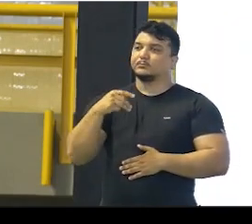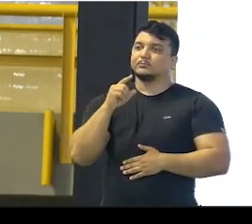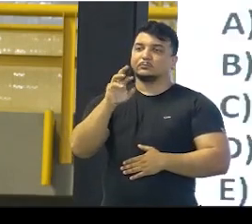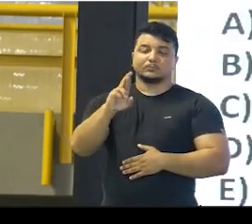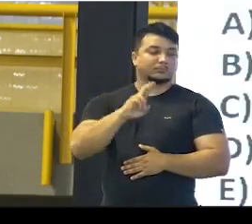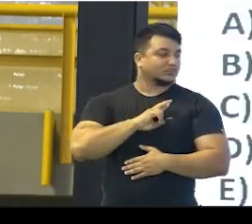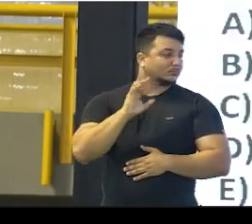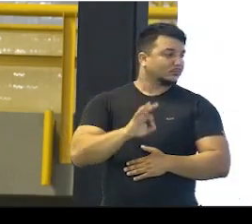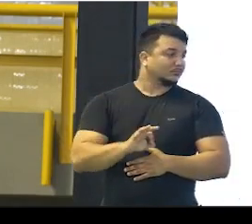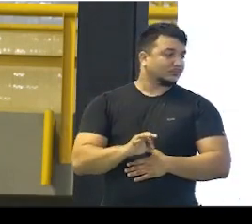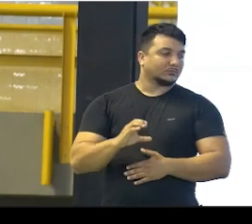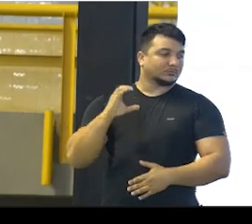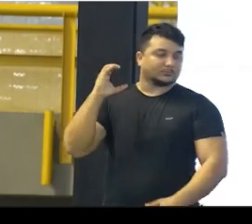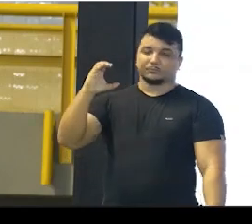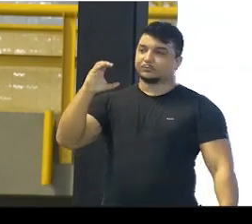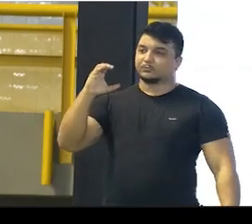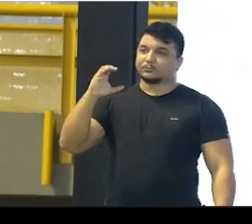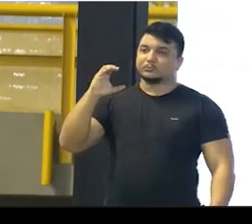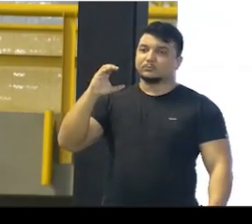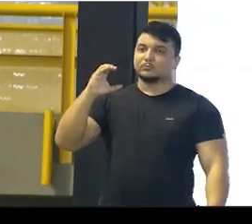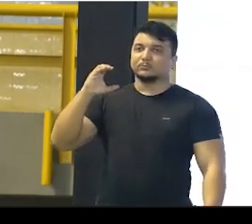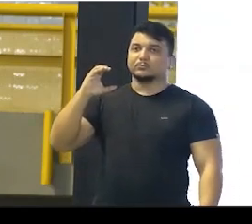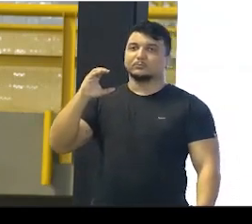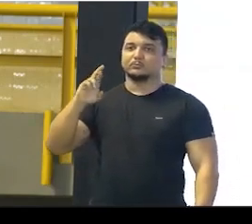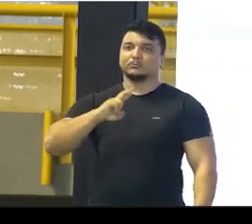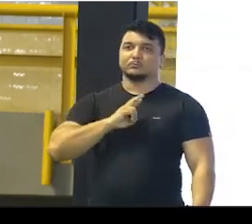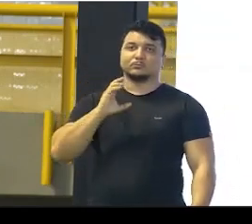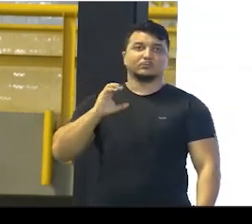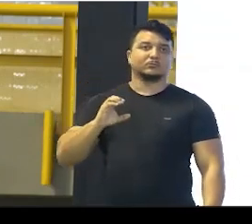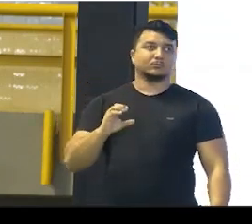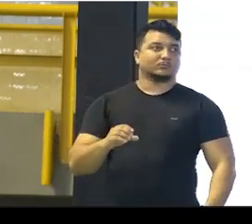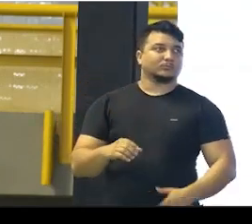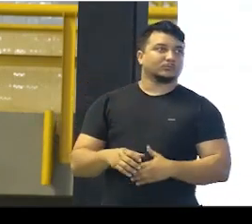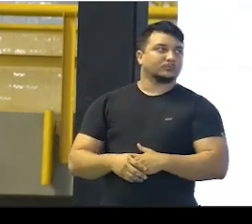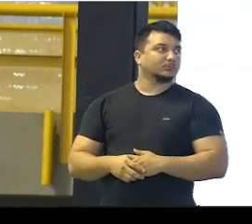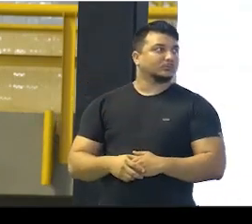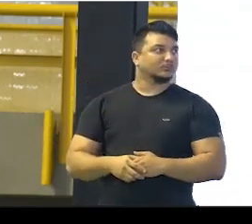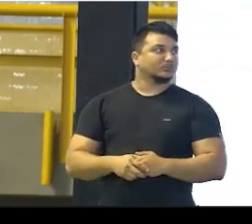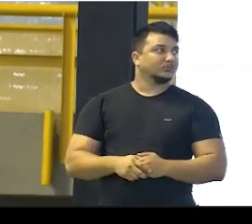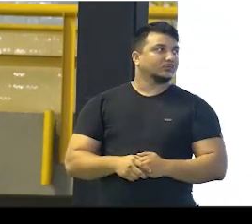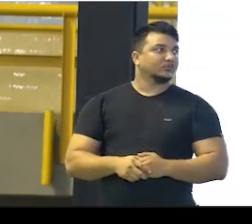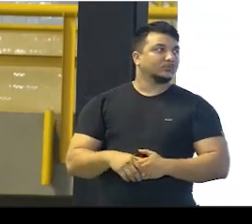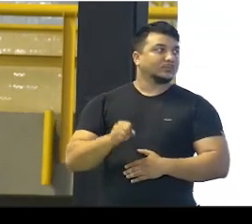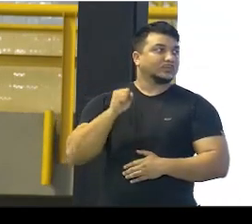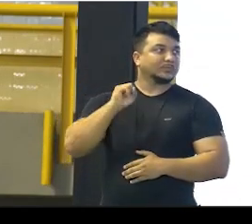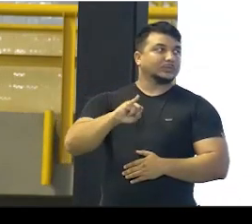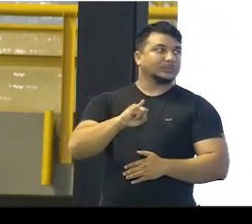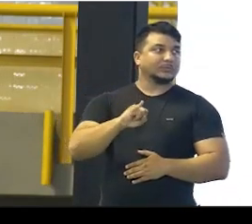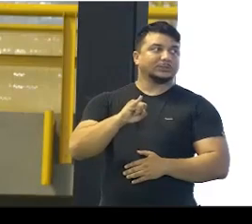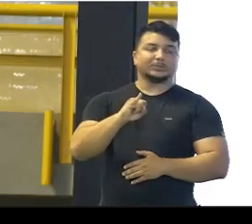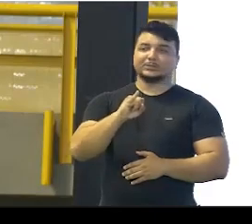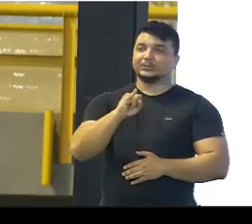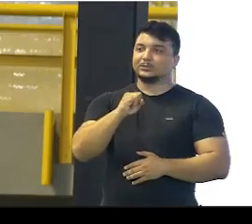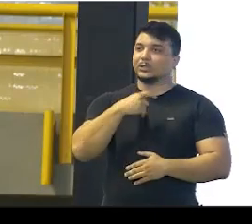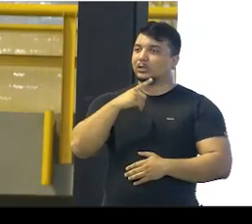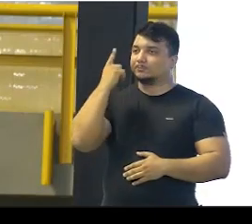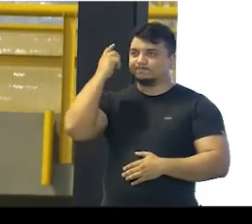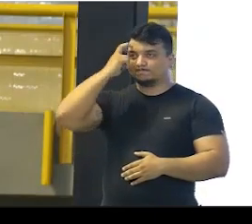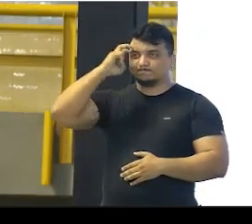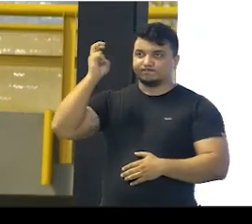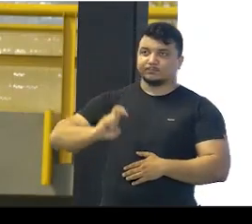ele tombou, essa distância daqui para cá foi de 3 metros, ou seja, o topo da árvore caída